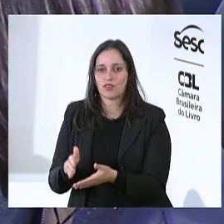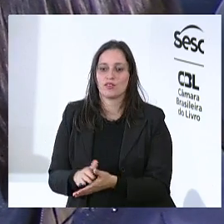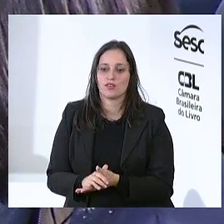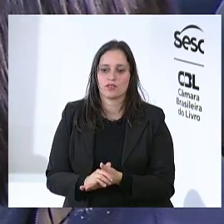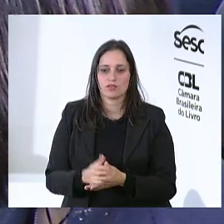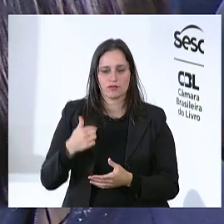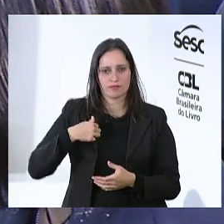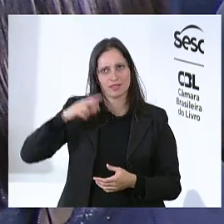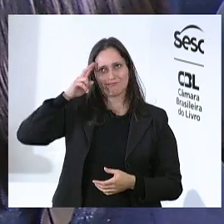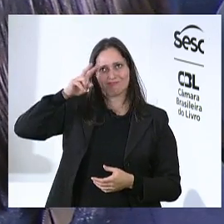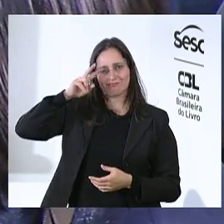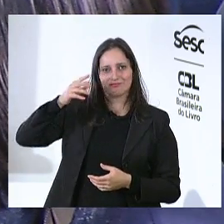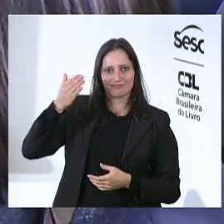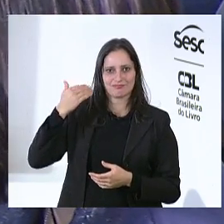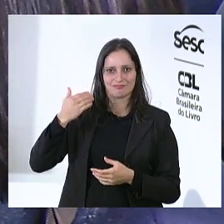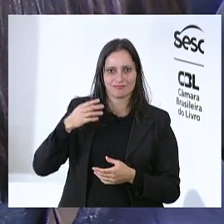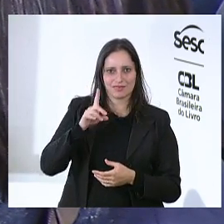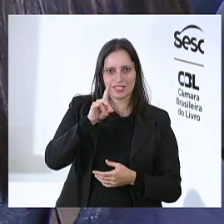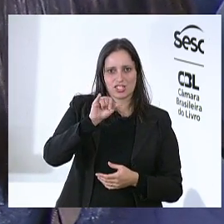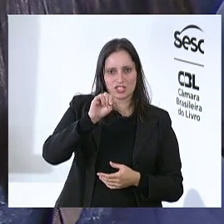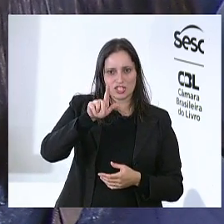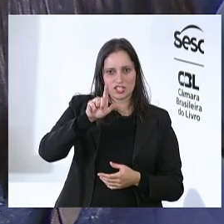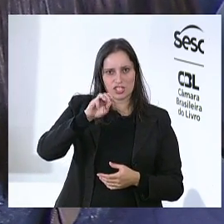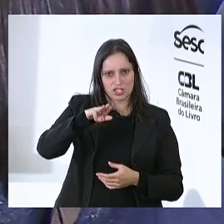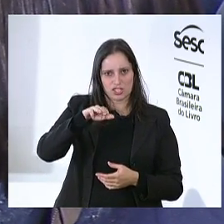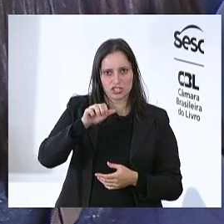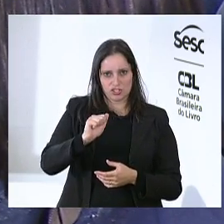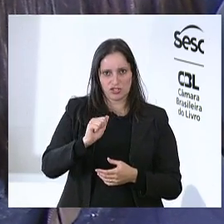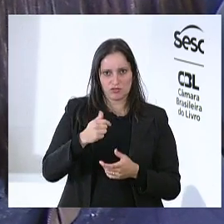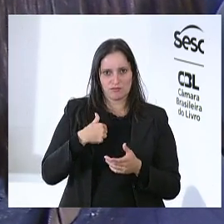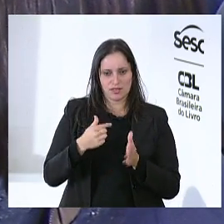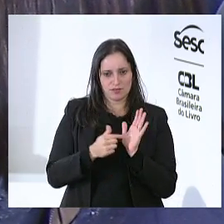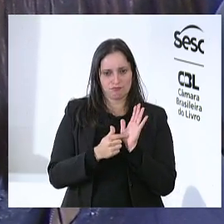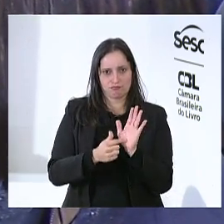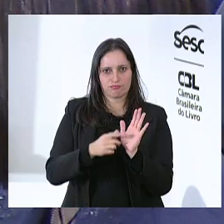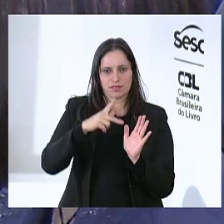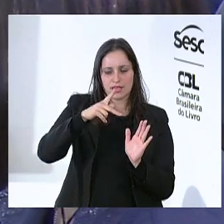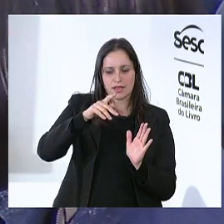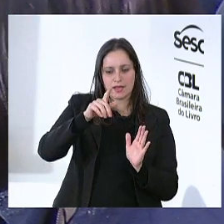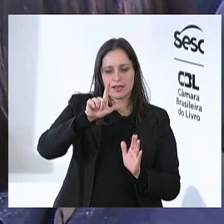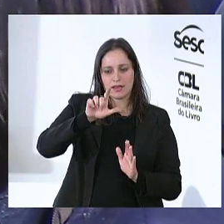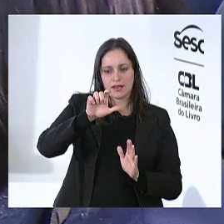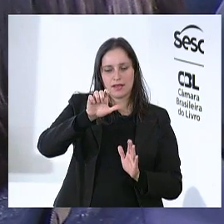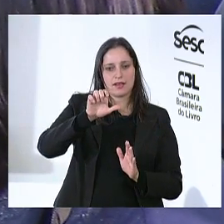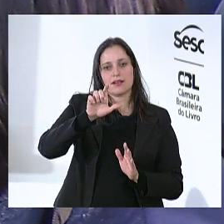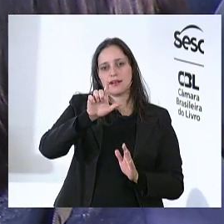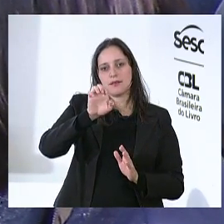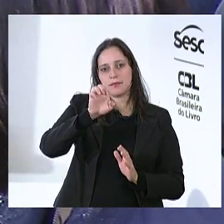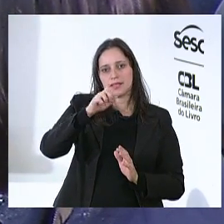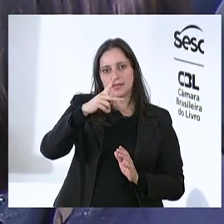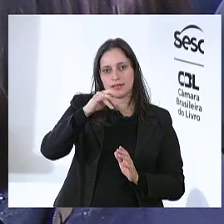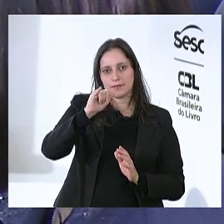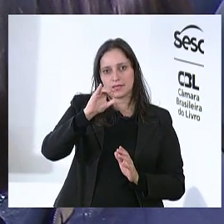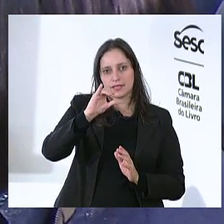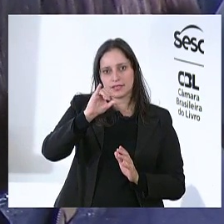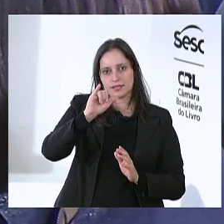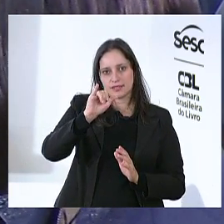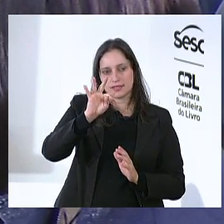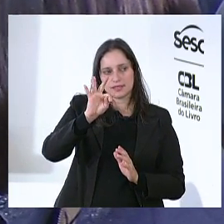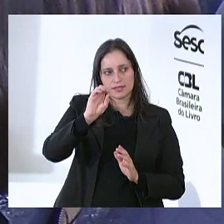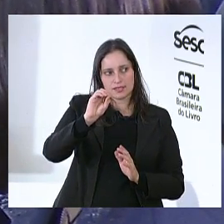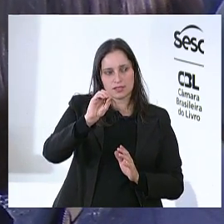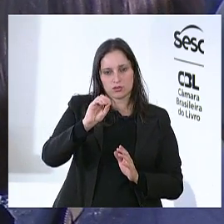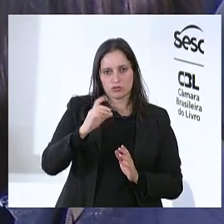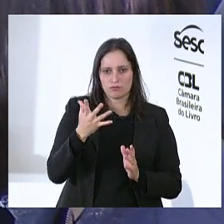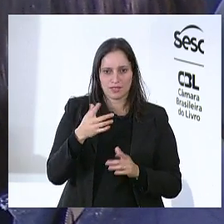Dilma propôs, se eu não me engano, um plebiscito, que no fim não ocorreu, né? E assim, medo de acabar